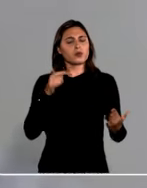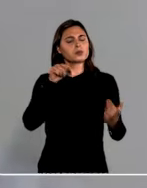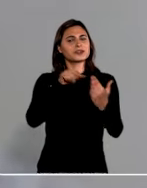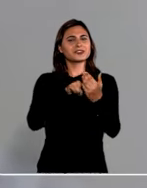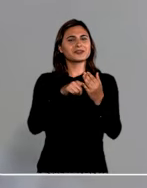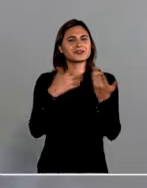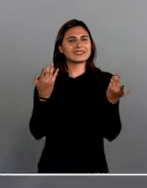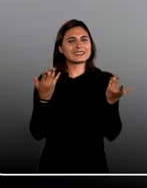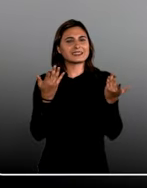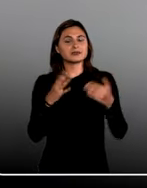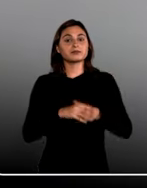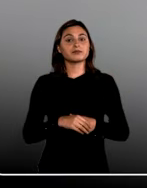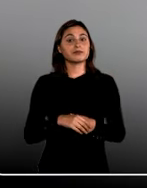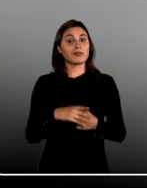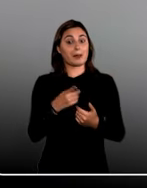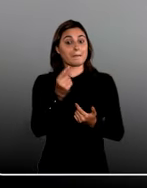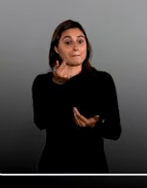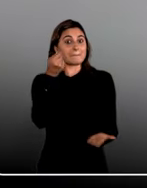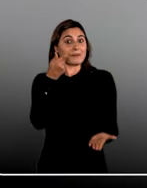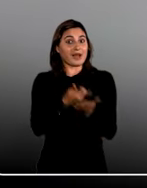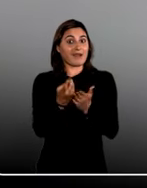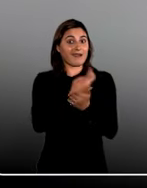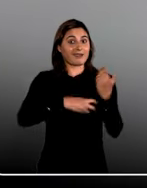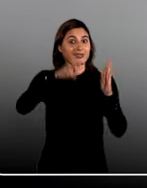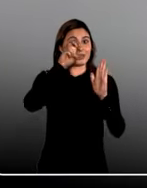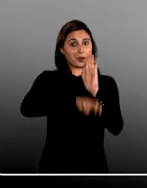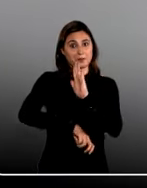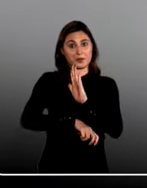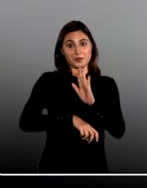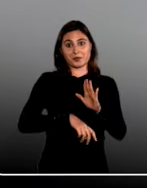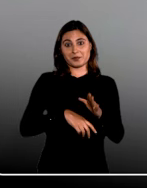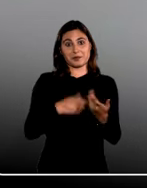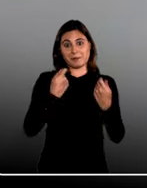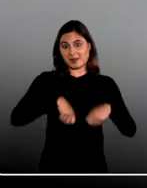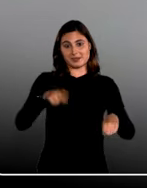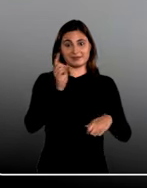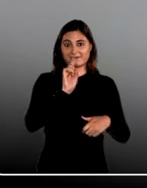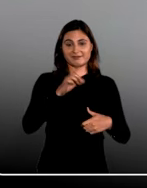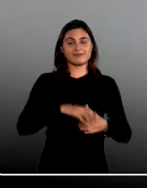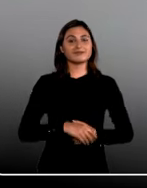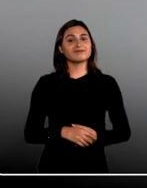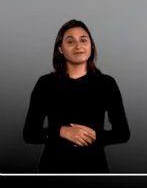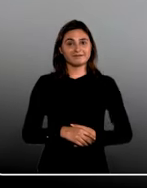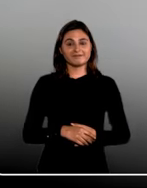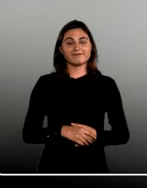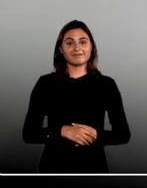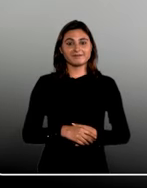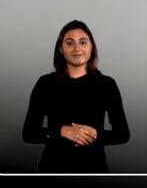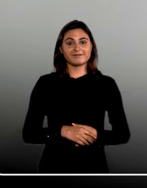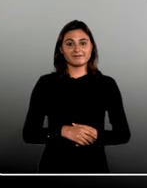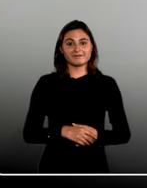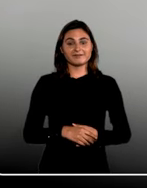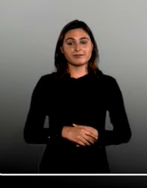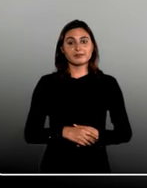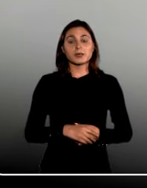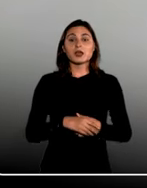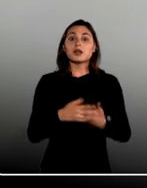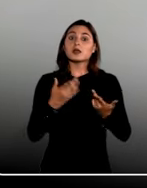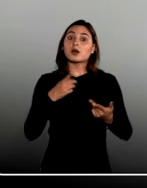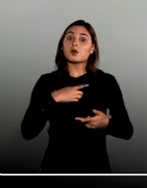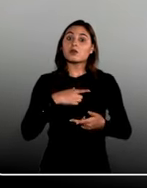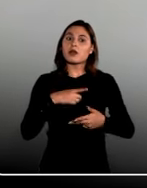praticar esse tipo de crime não pagar tributos em impostos devido ao estado no caso aqui brasileiro princípio daif